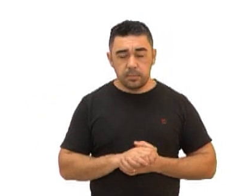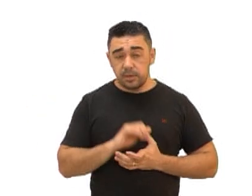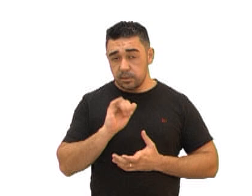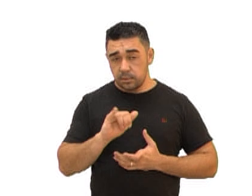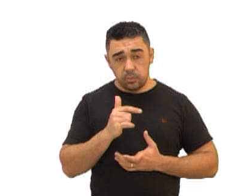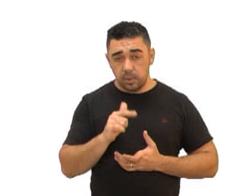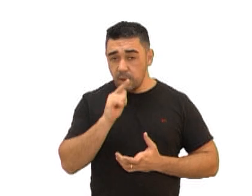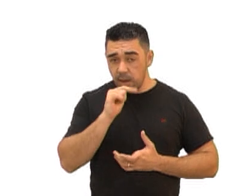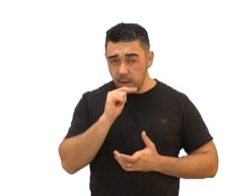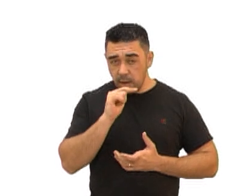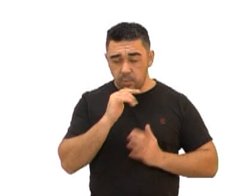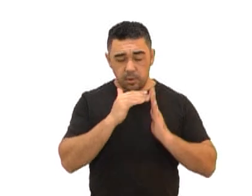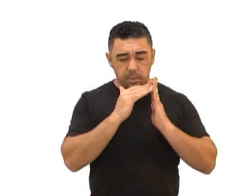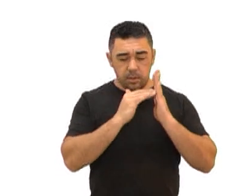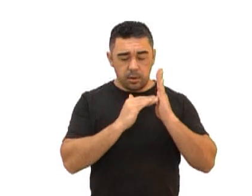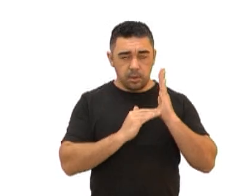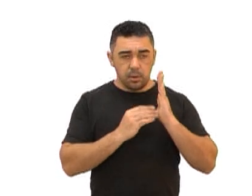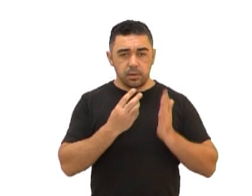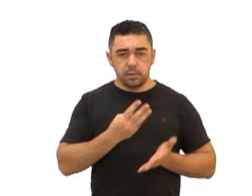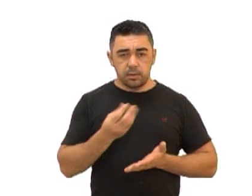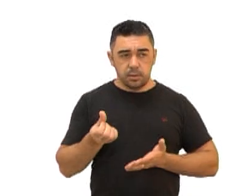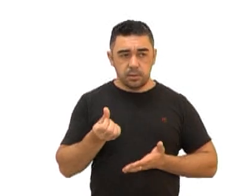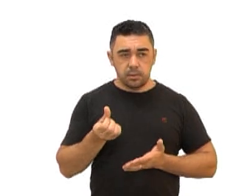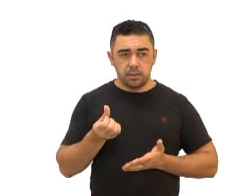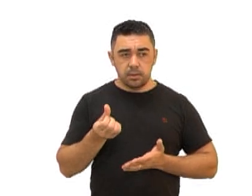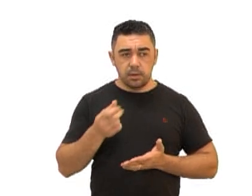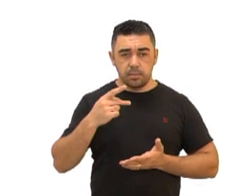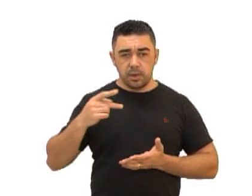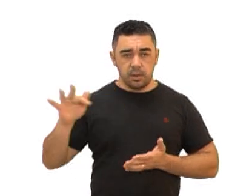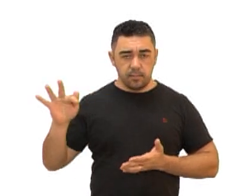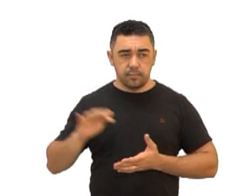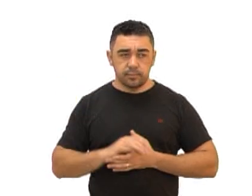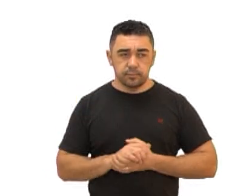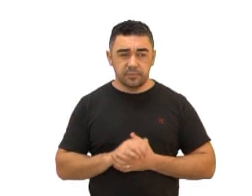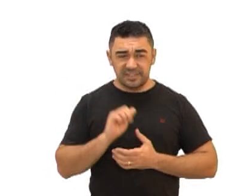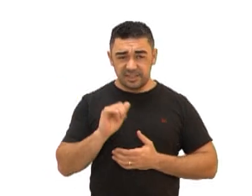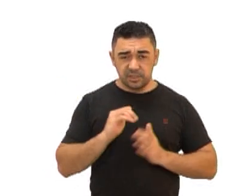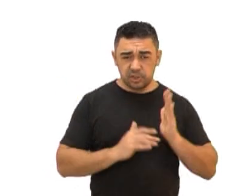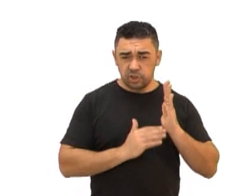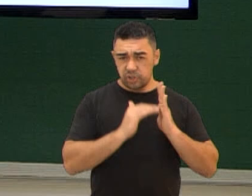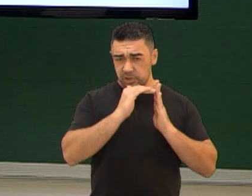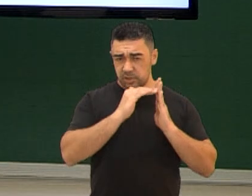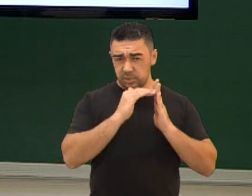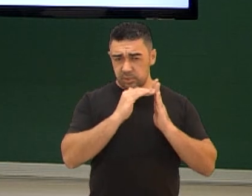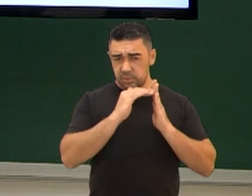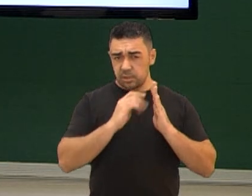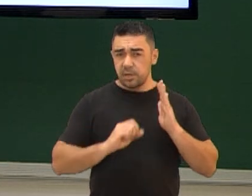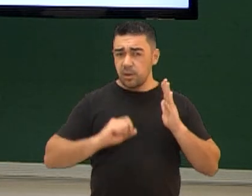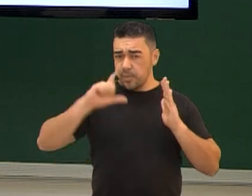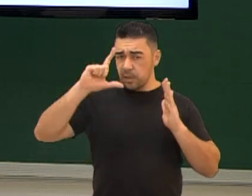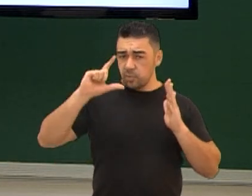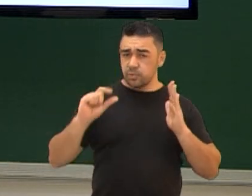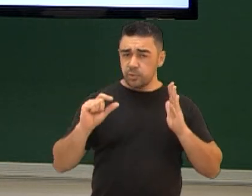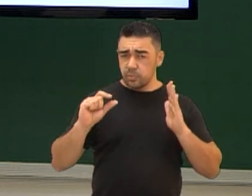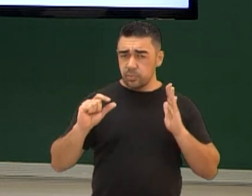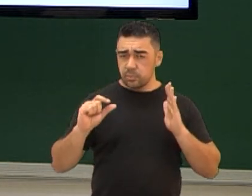de água, sua capacitância é 36 picofaraday. Se encher de água, será que a capacitância cresce ou a capacitância